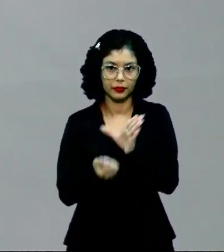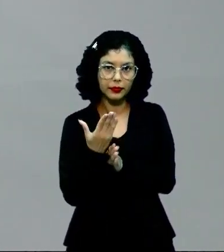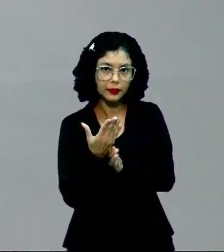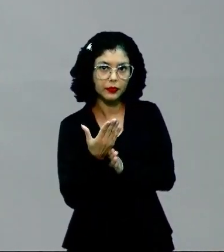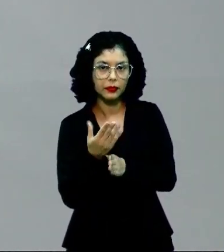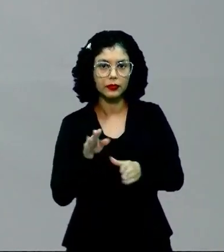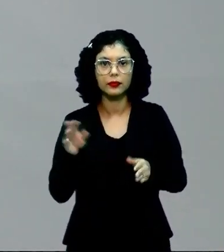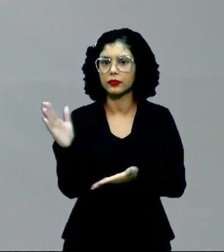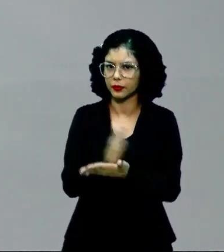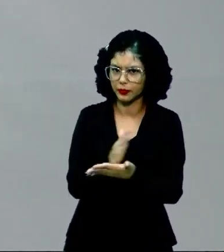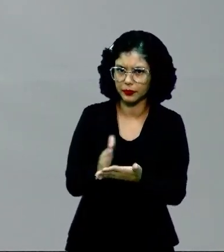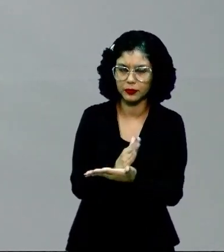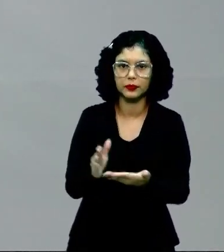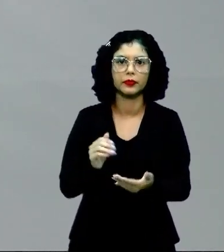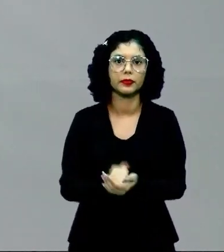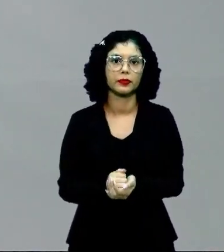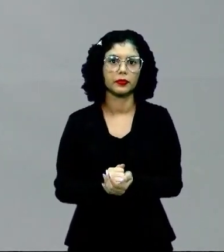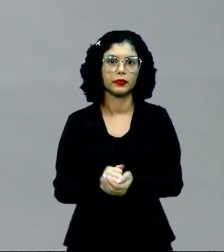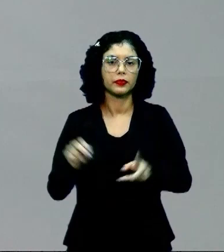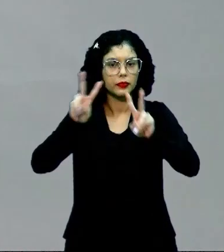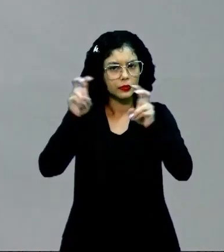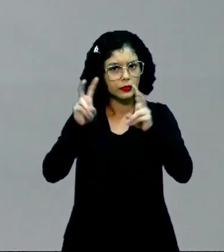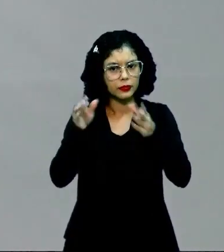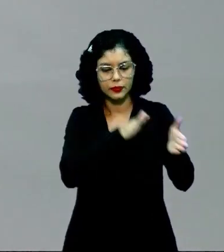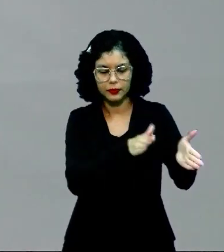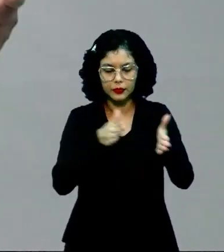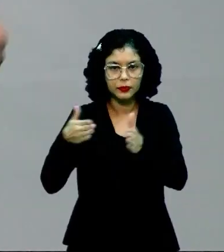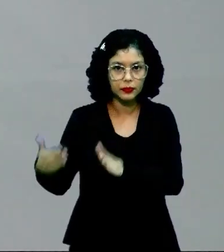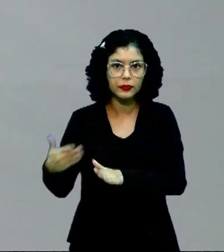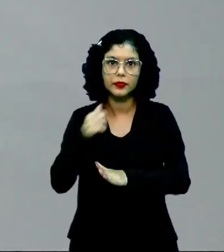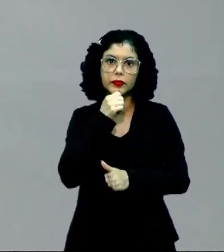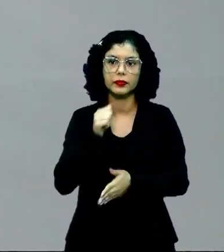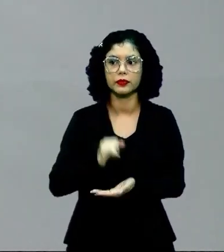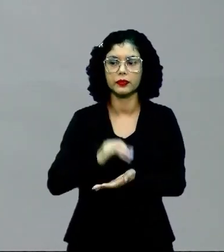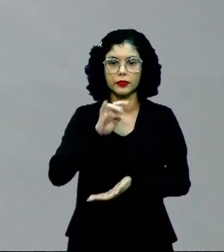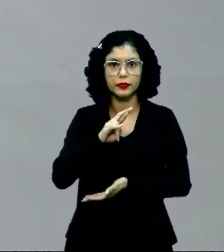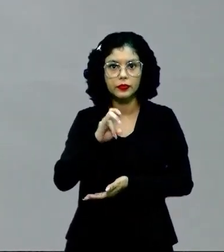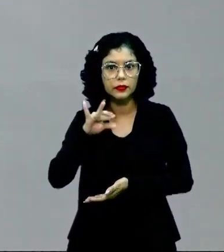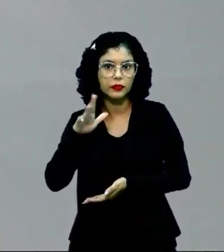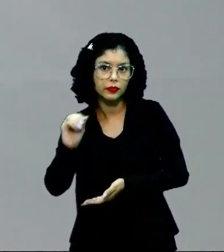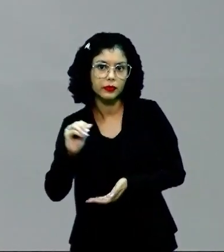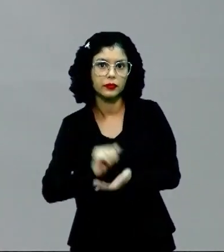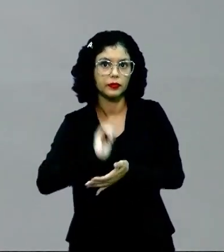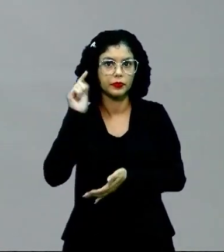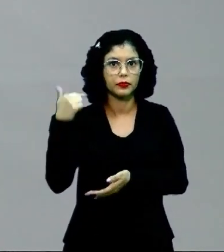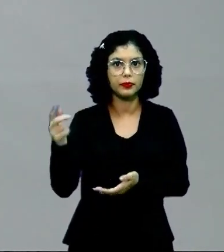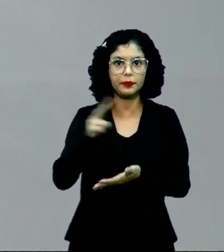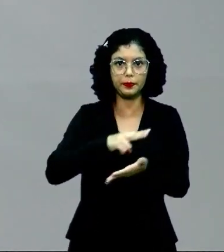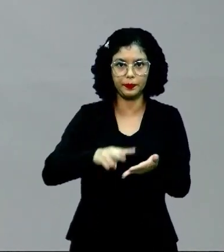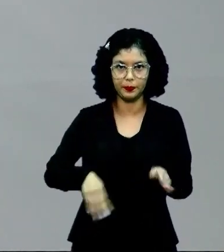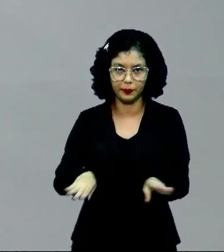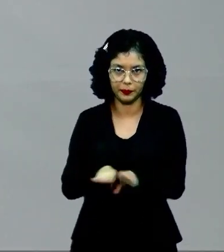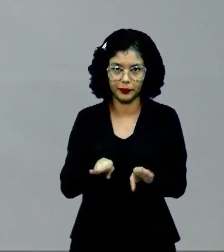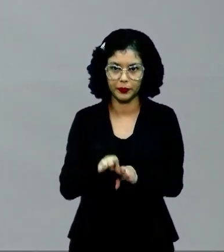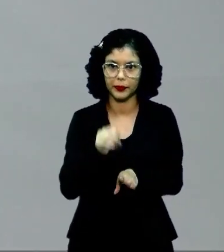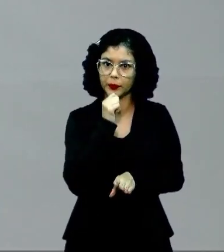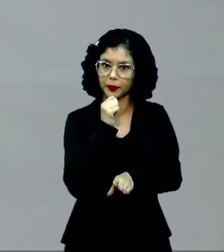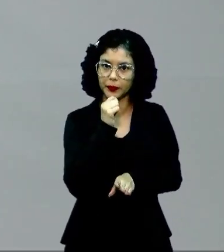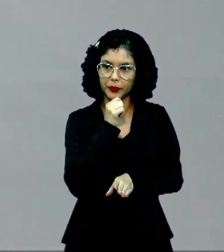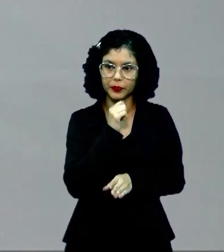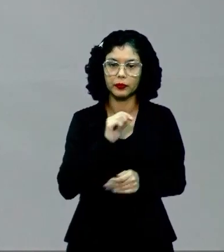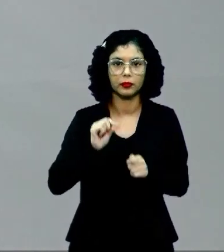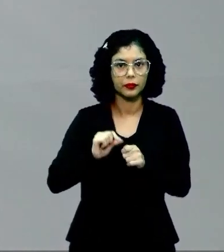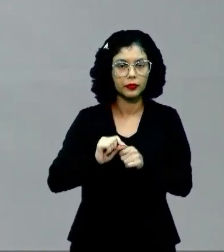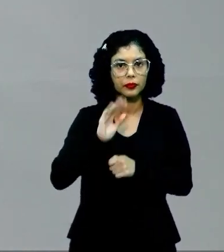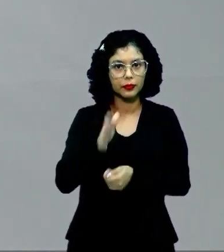produzindo algo. Esse algo, ele parte da intertextualidade, parte de outras leituras que você já fez,